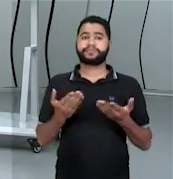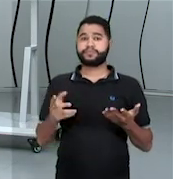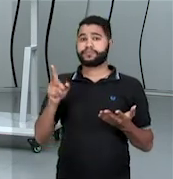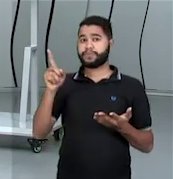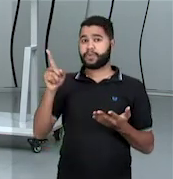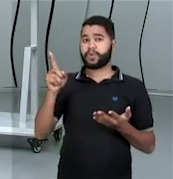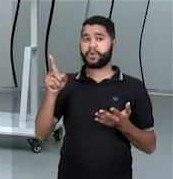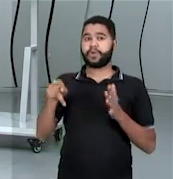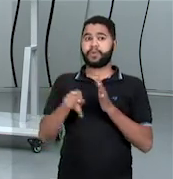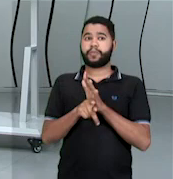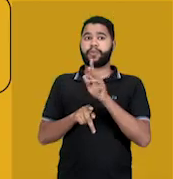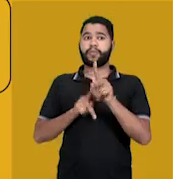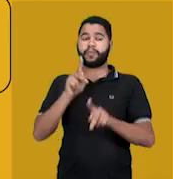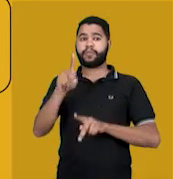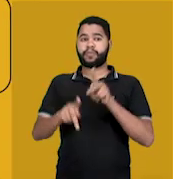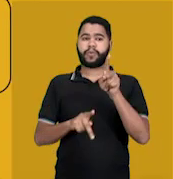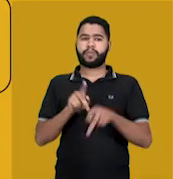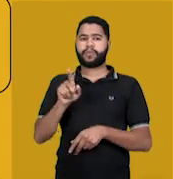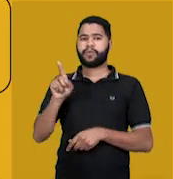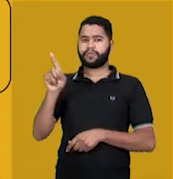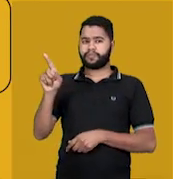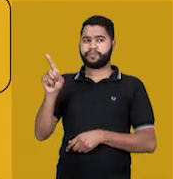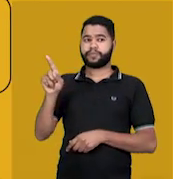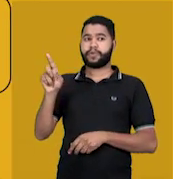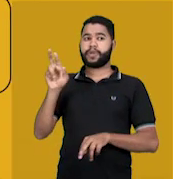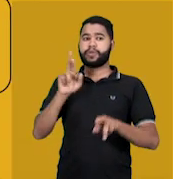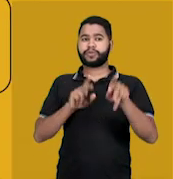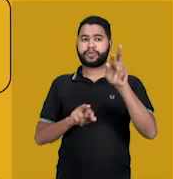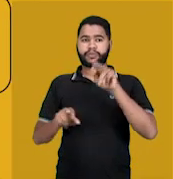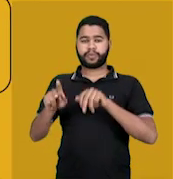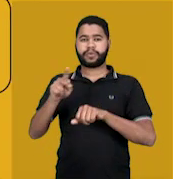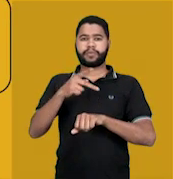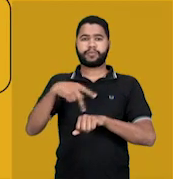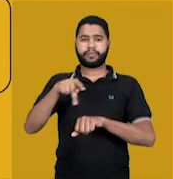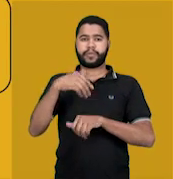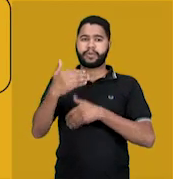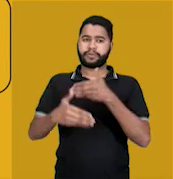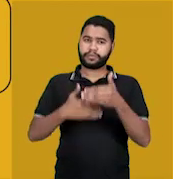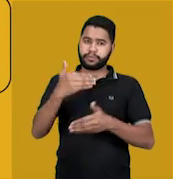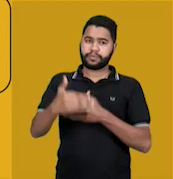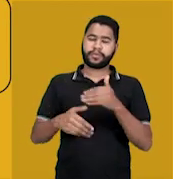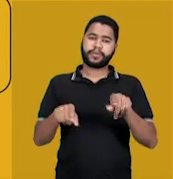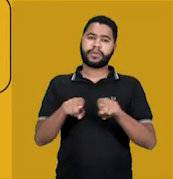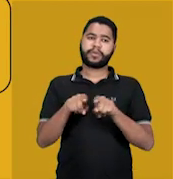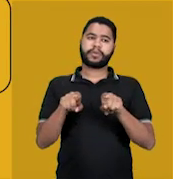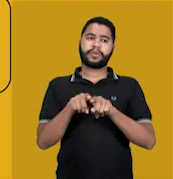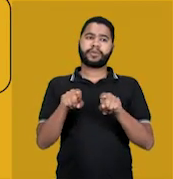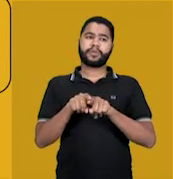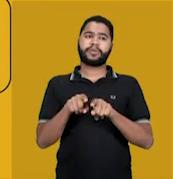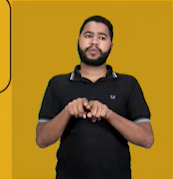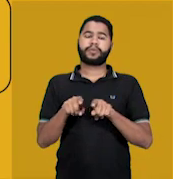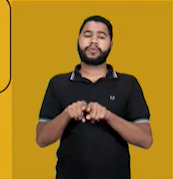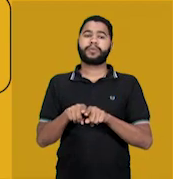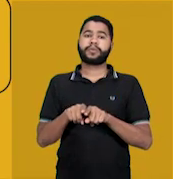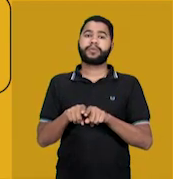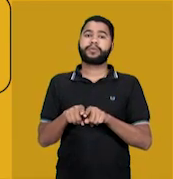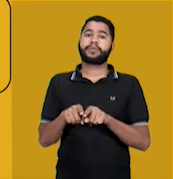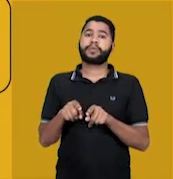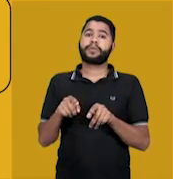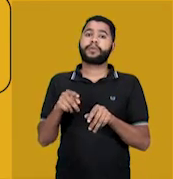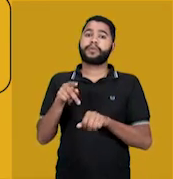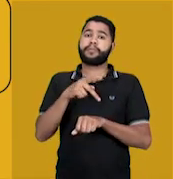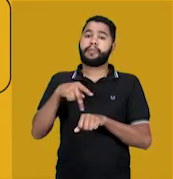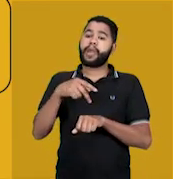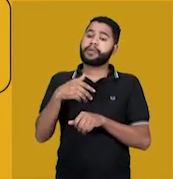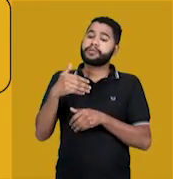essa dinâmica populacional. Vamos falar dessas diferenças entre países desenvolvidos e países em desenvolvimento, ou chamados